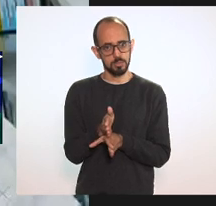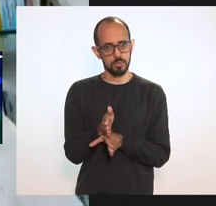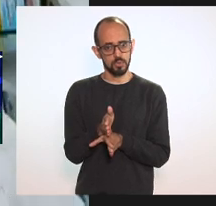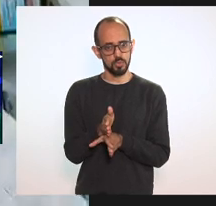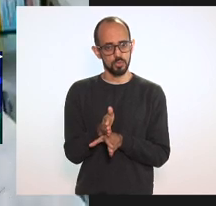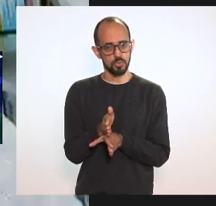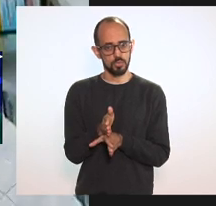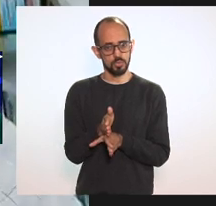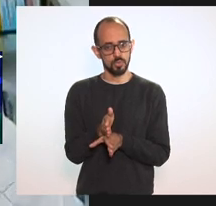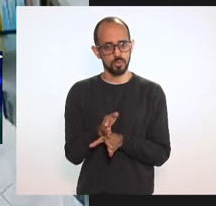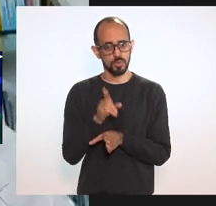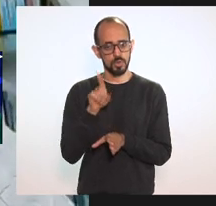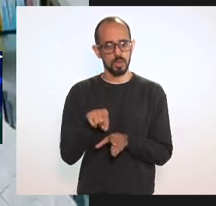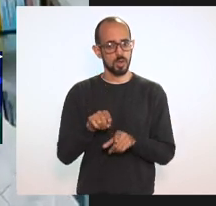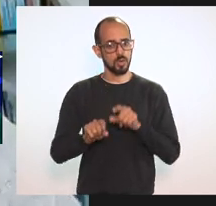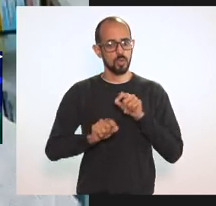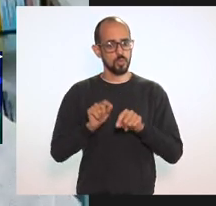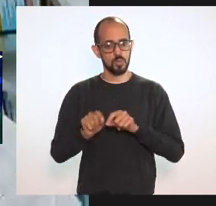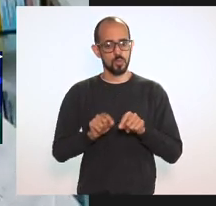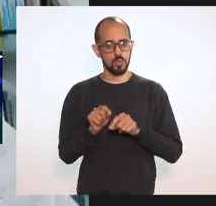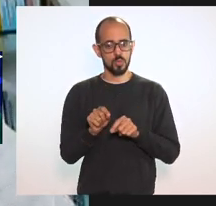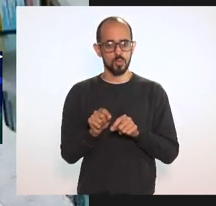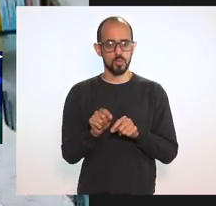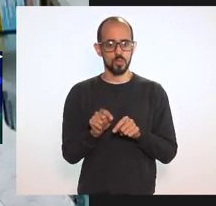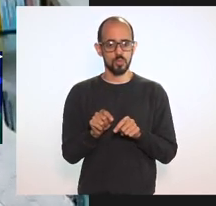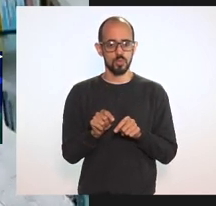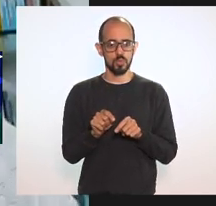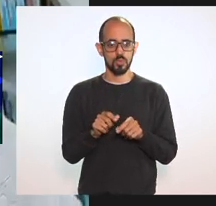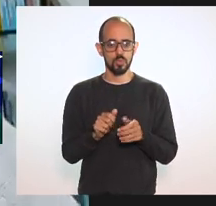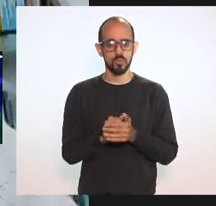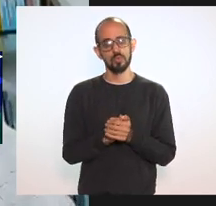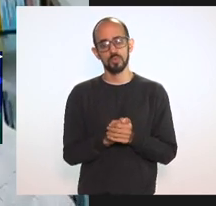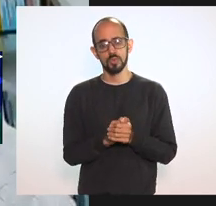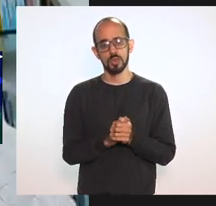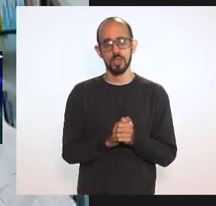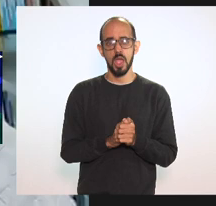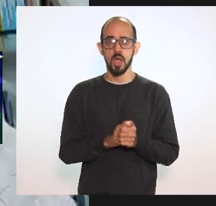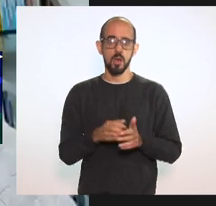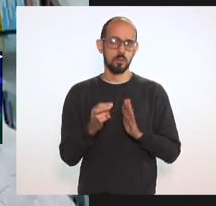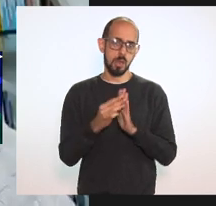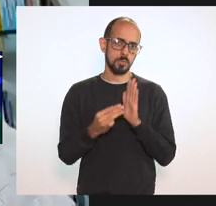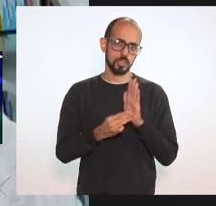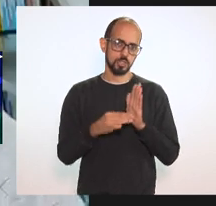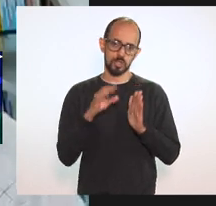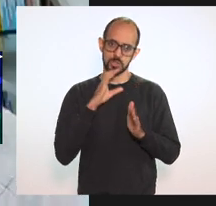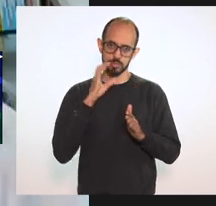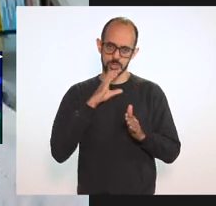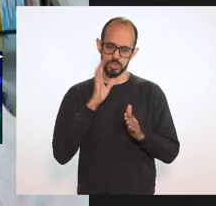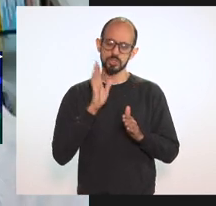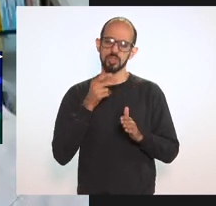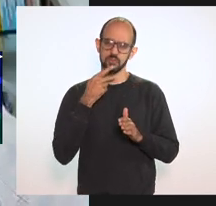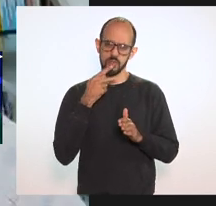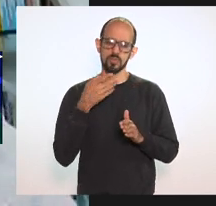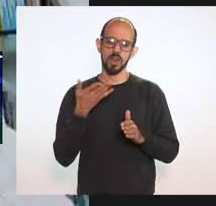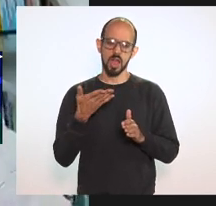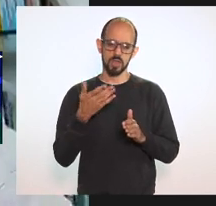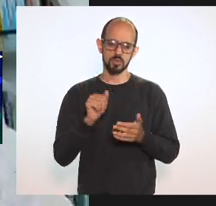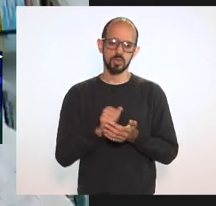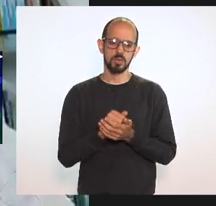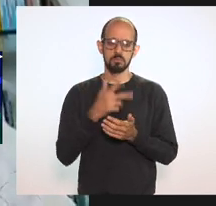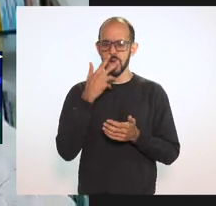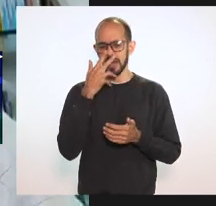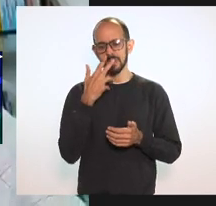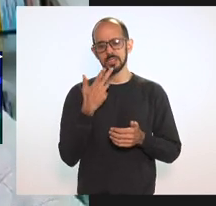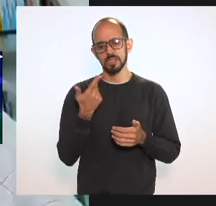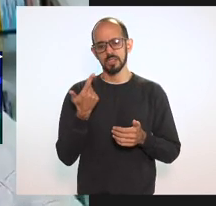tese deveria ter um plano de contingência como aqui foi falado parece que não houve no momento